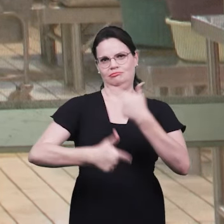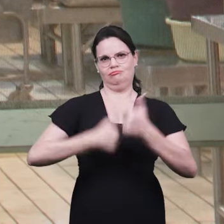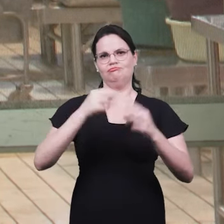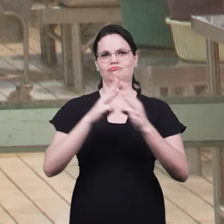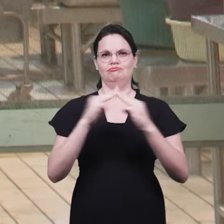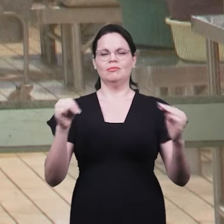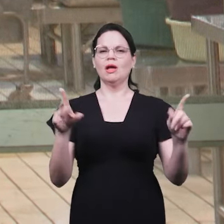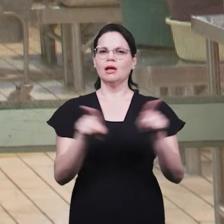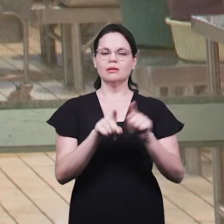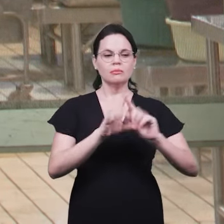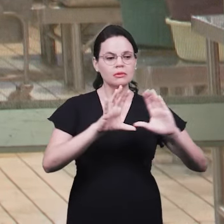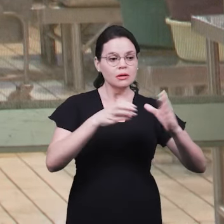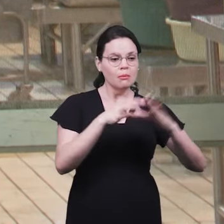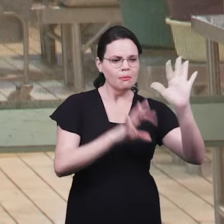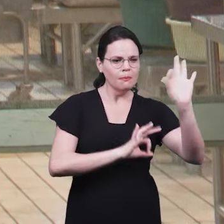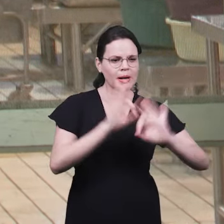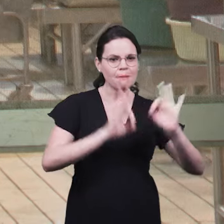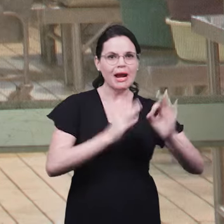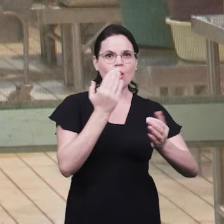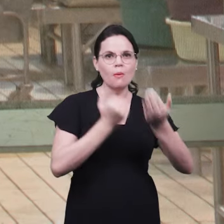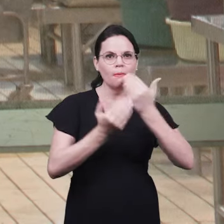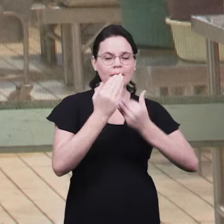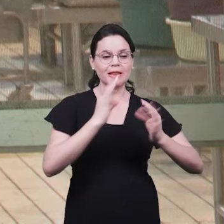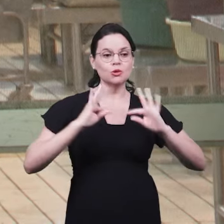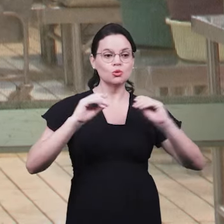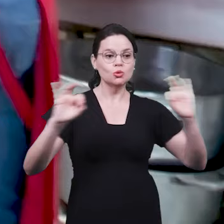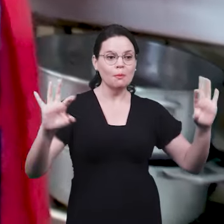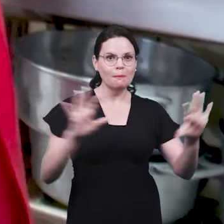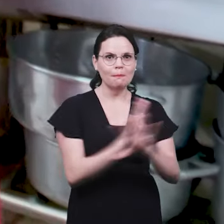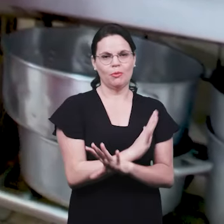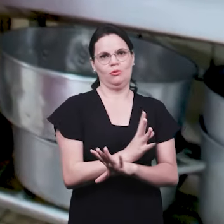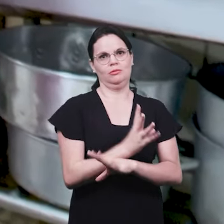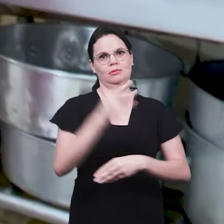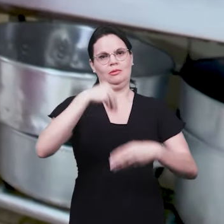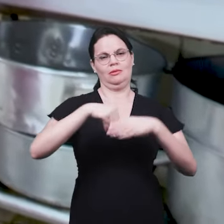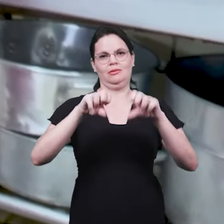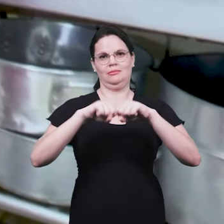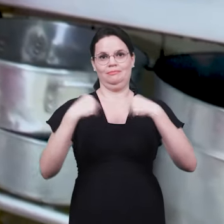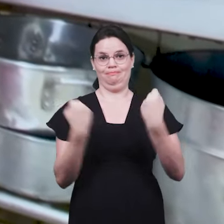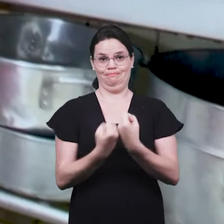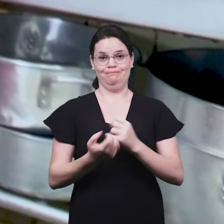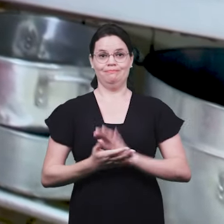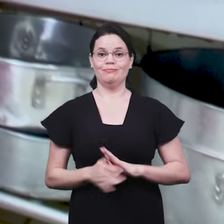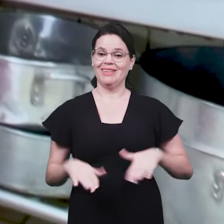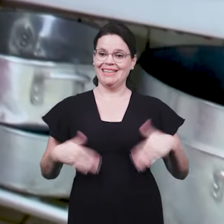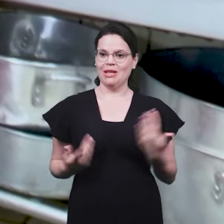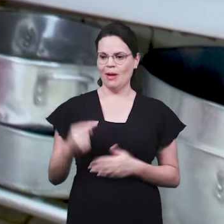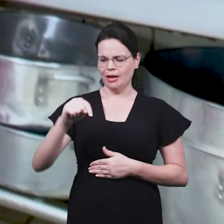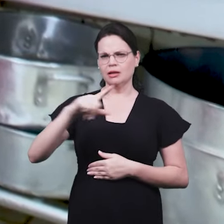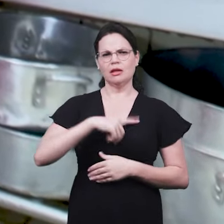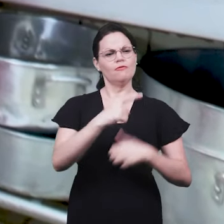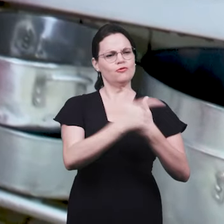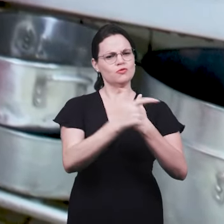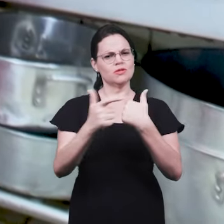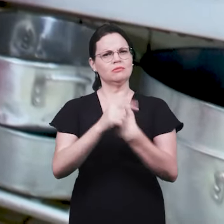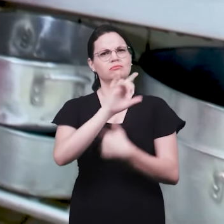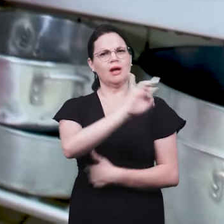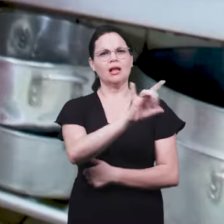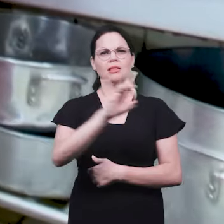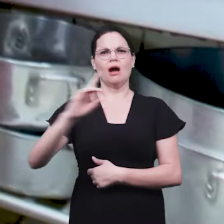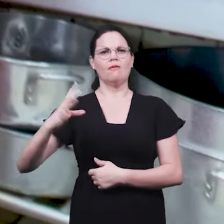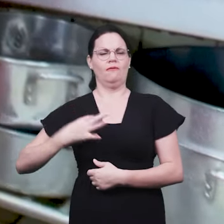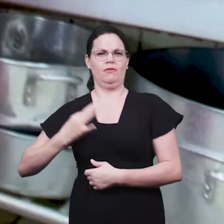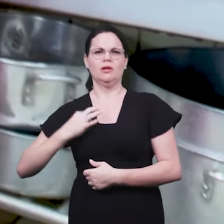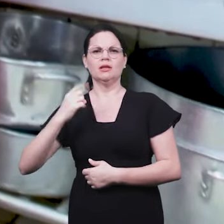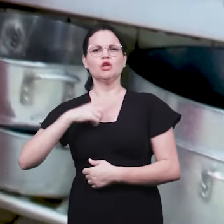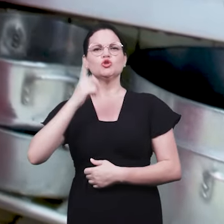que prepara toda a alimentação equilibrada para os seminaristas. Aqui nós temos as nossas funções cotidianas, os nossos setores de